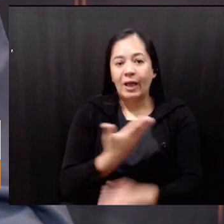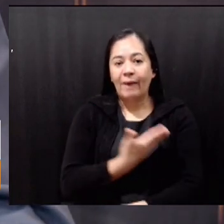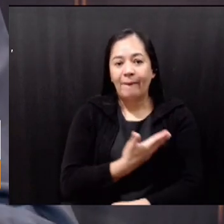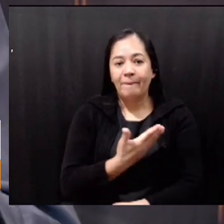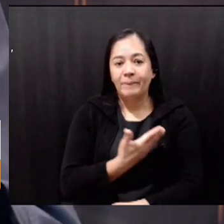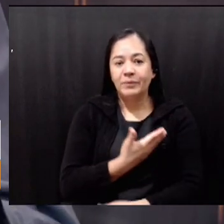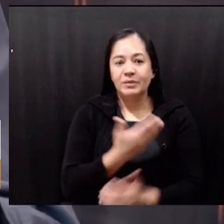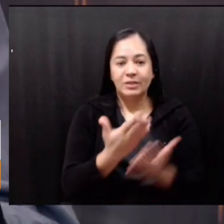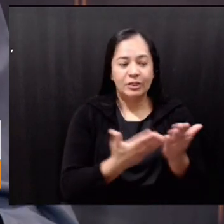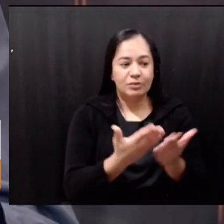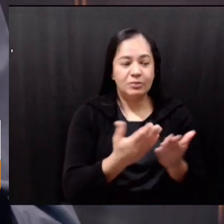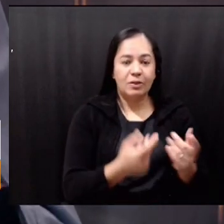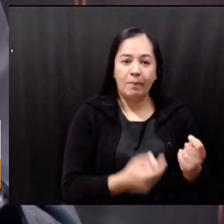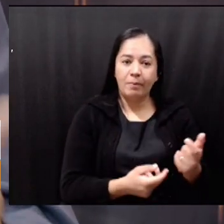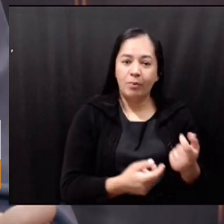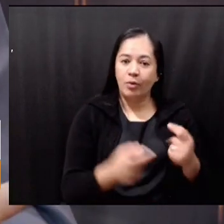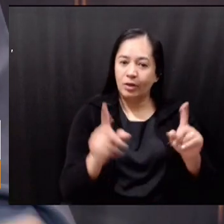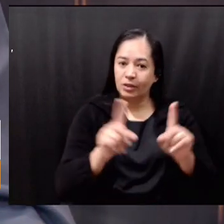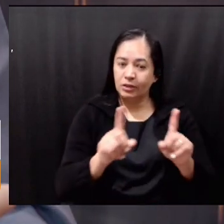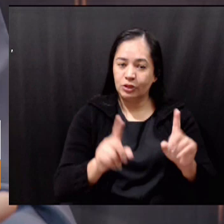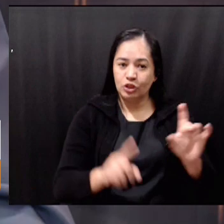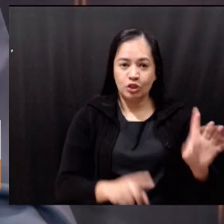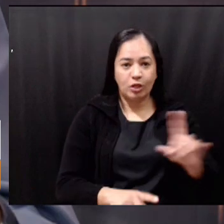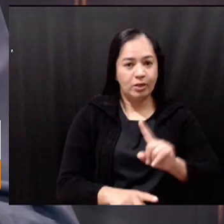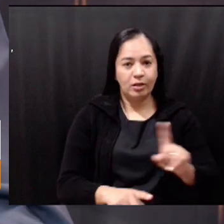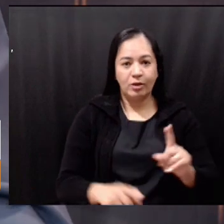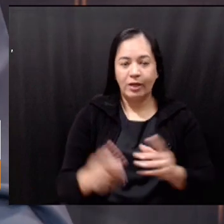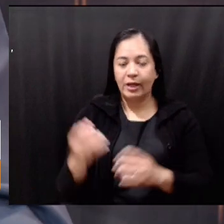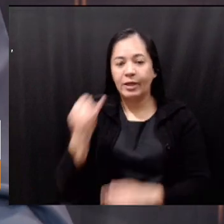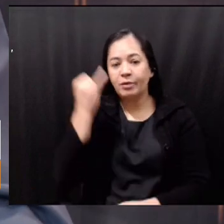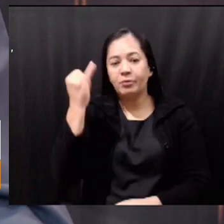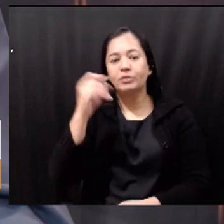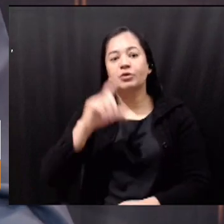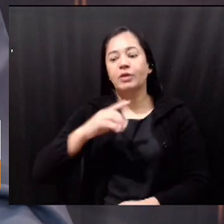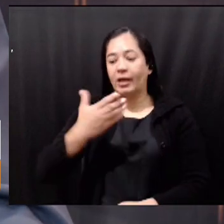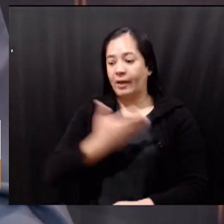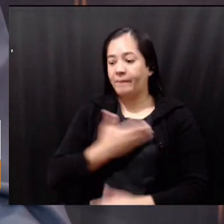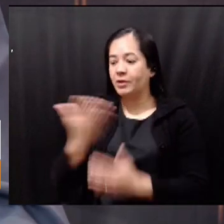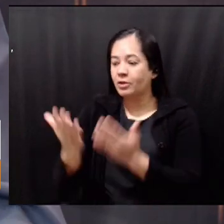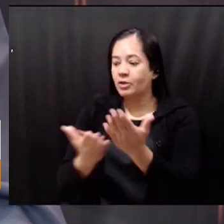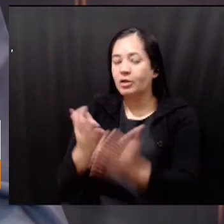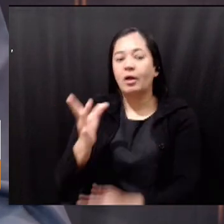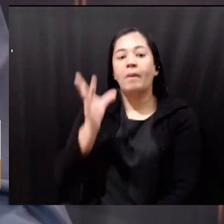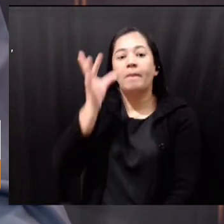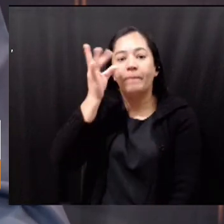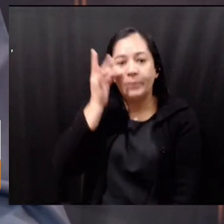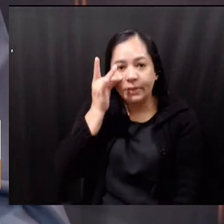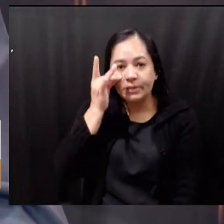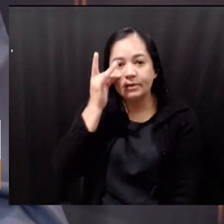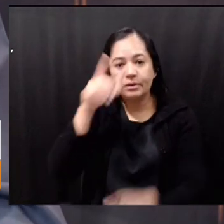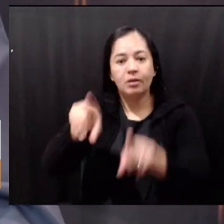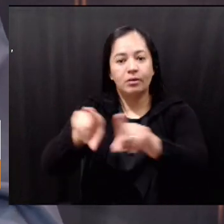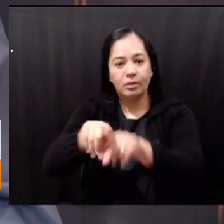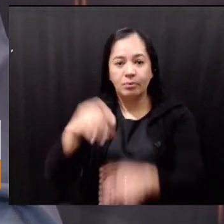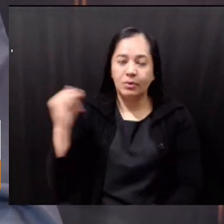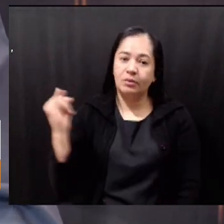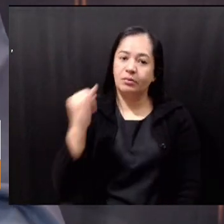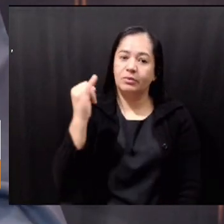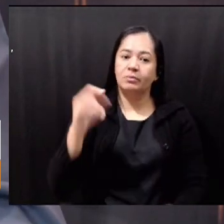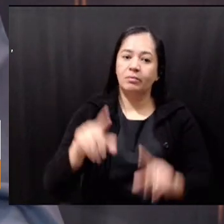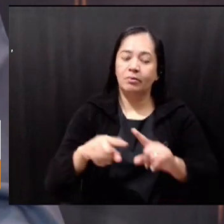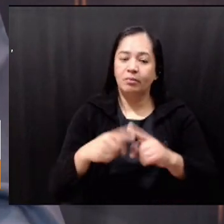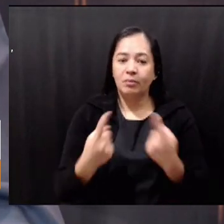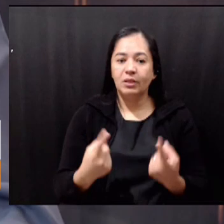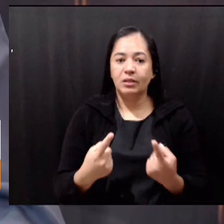lembrem-se disso. É importante que a gente também tenha amizades presenciais, tá? Mas elas são sim